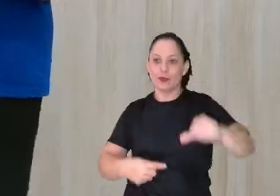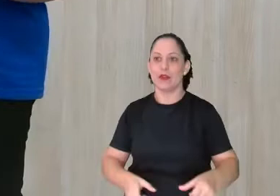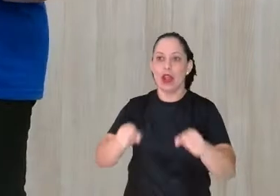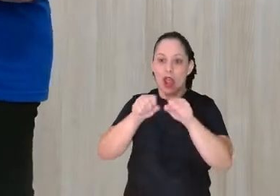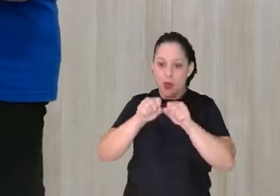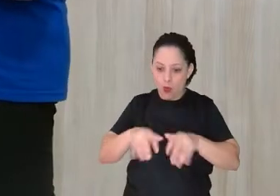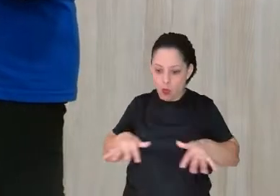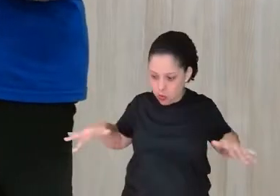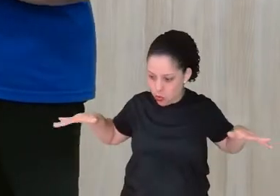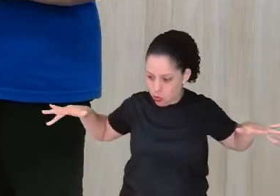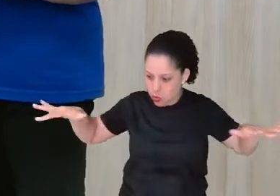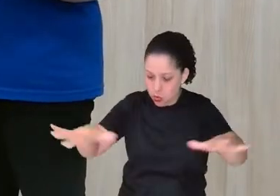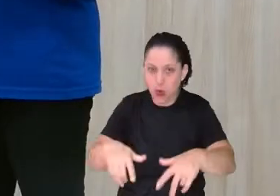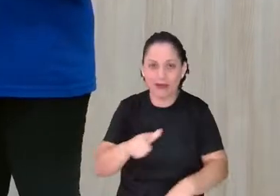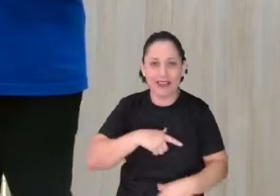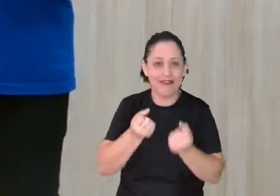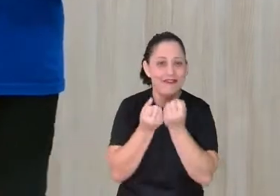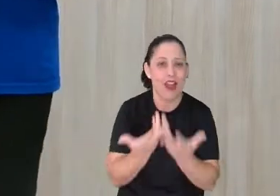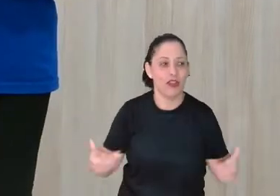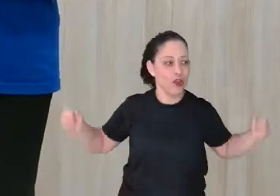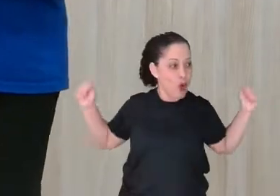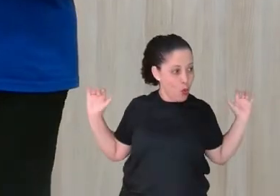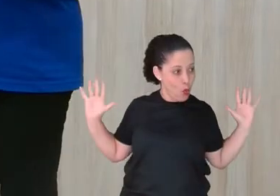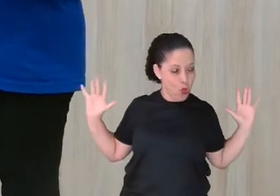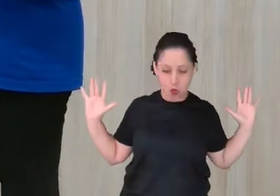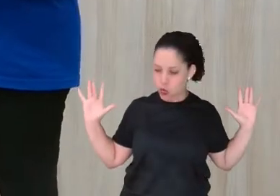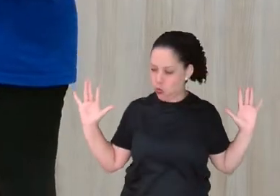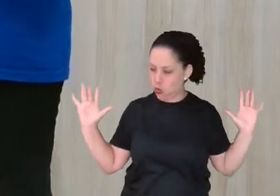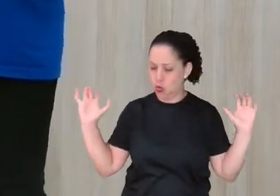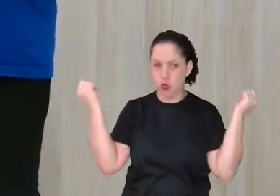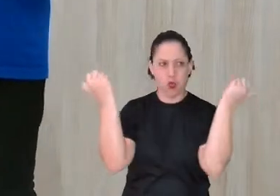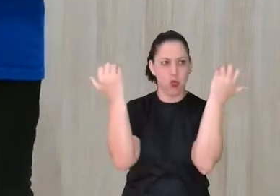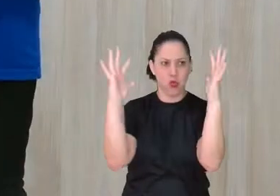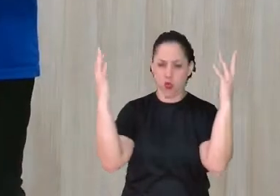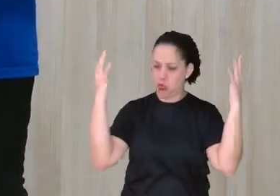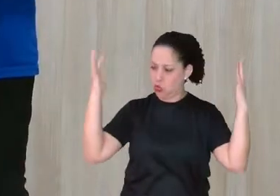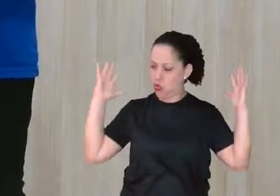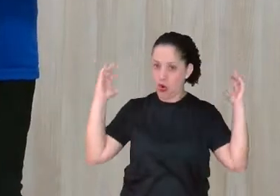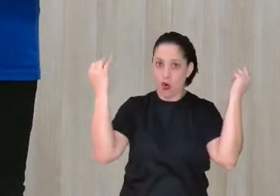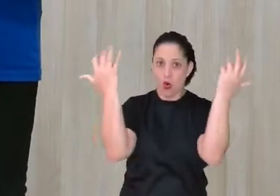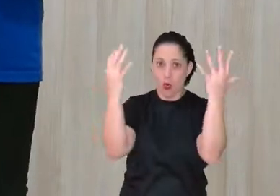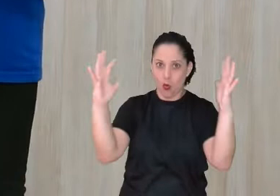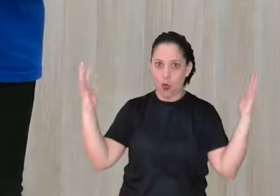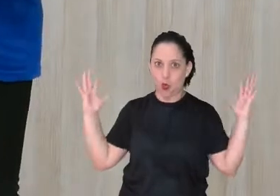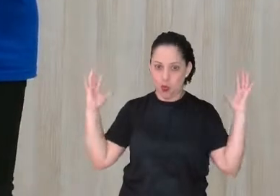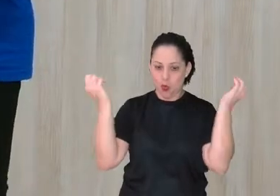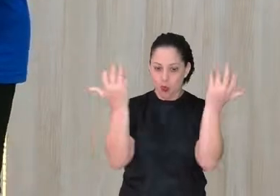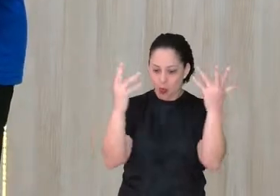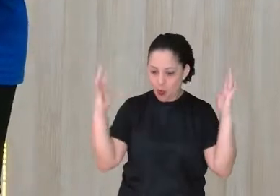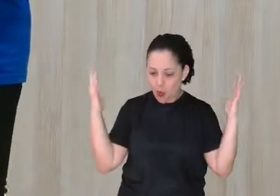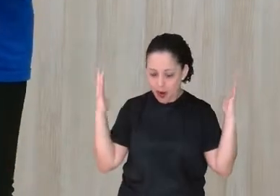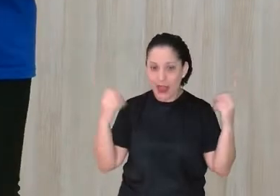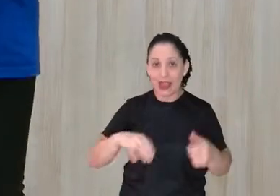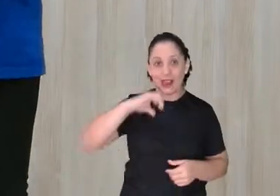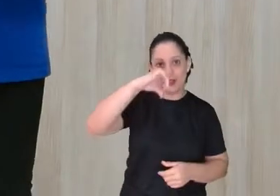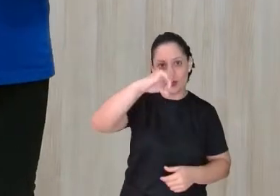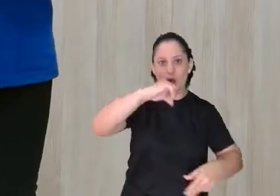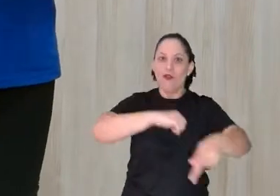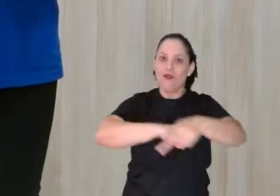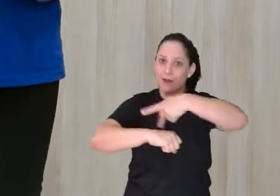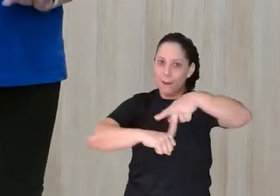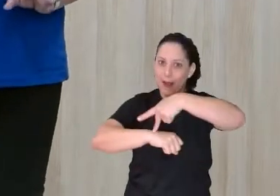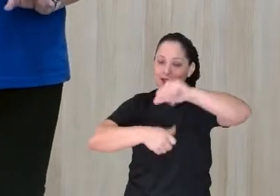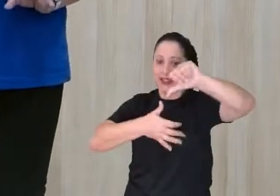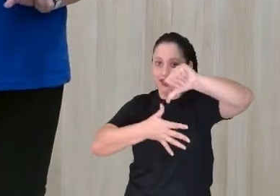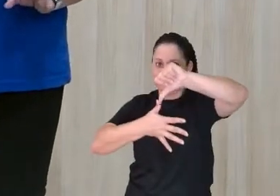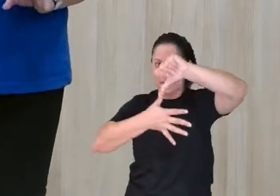gente? Vejam que aí eu estou colocando para vocês que se estende a 9 países da América do Sul. Embora que a parte